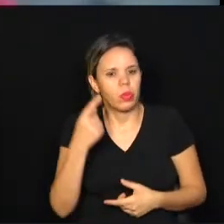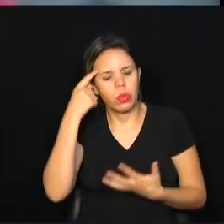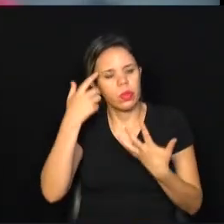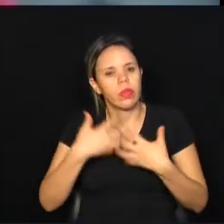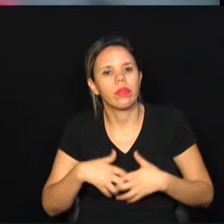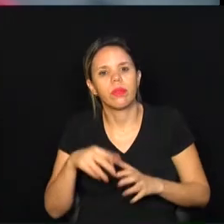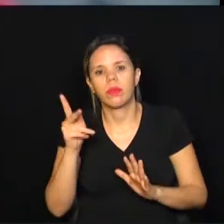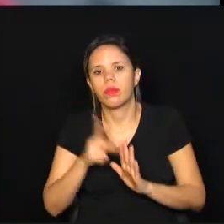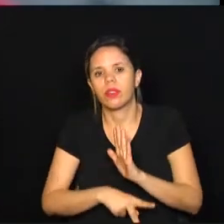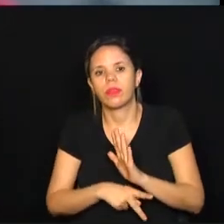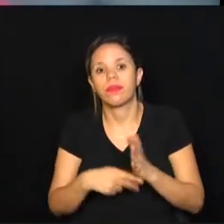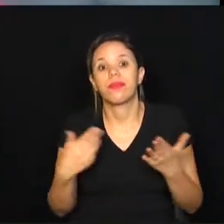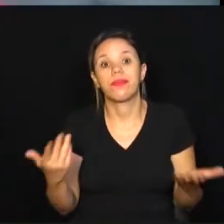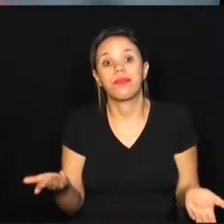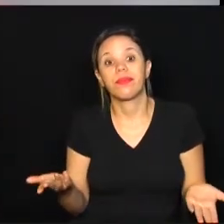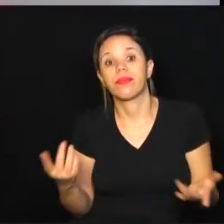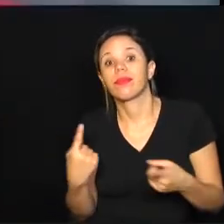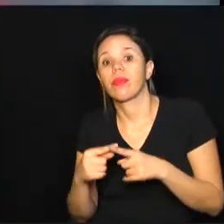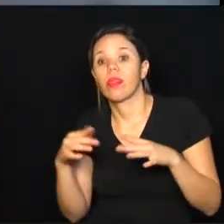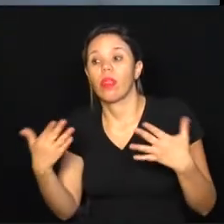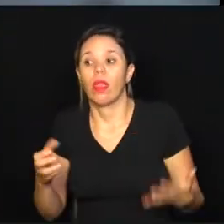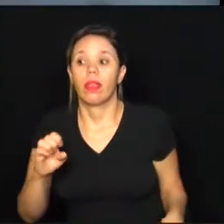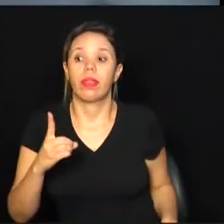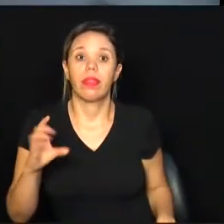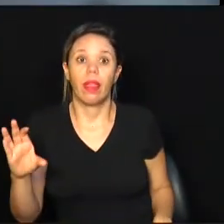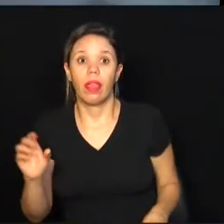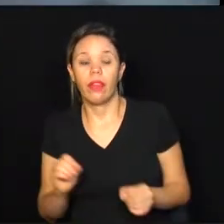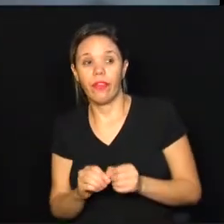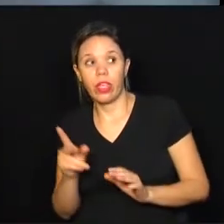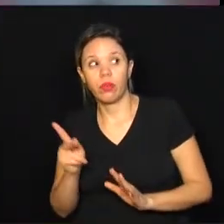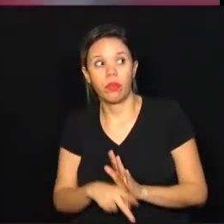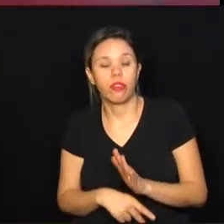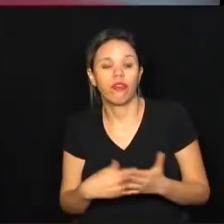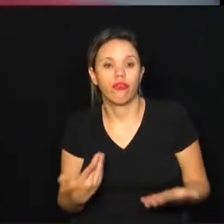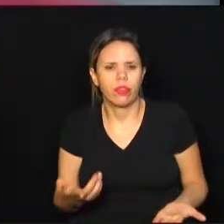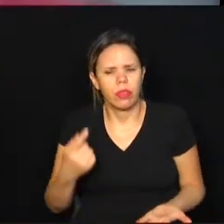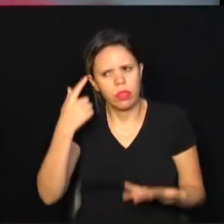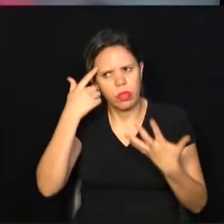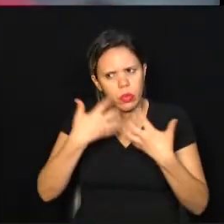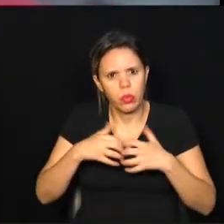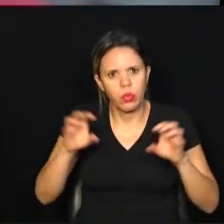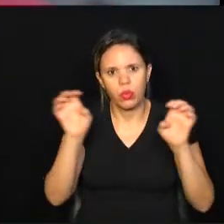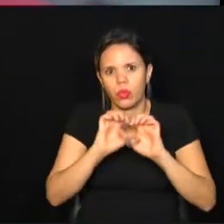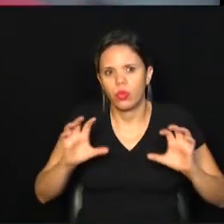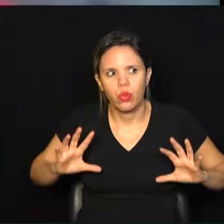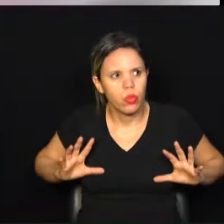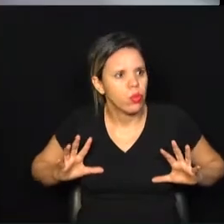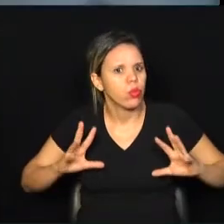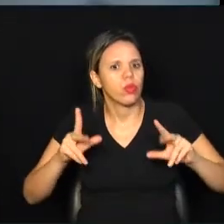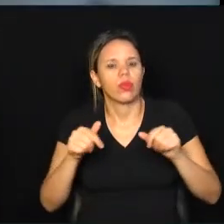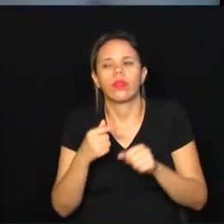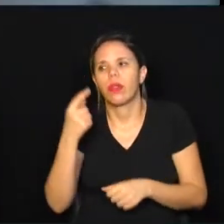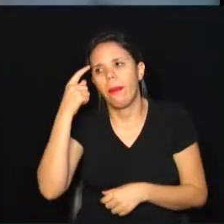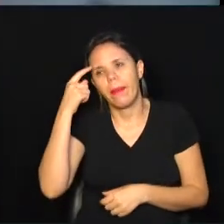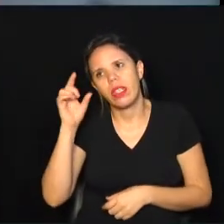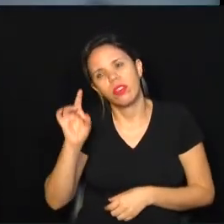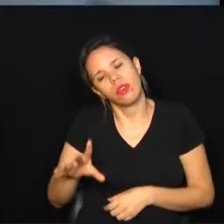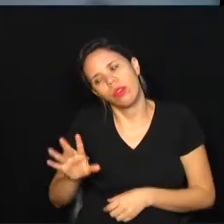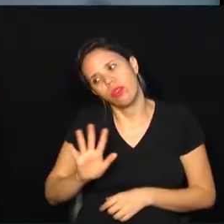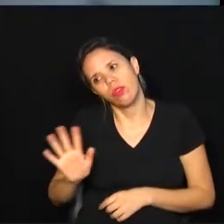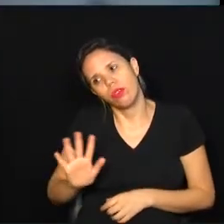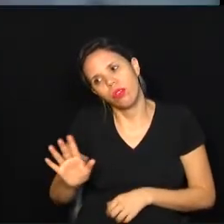no projeto, né? Porque quando a INDEC faz um projeto, ela está pensando numa estrutura, ela não está pensando